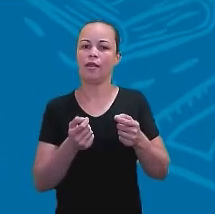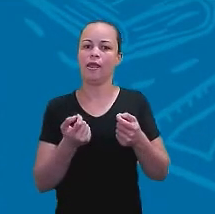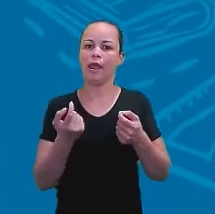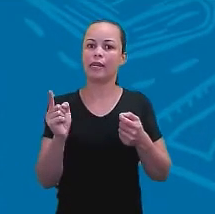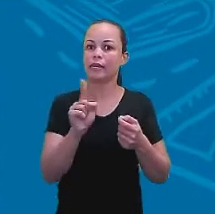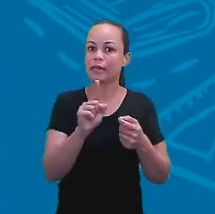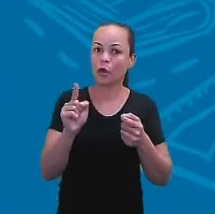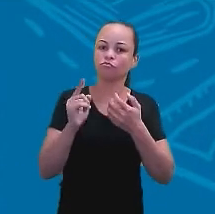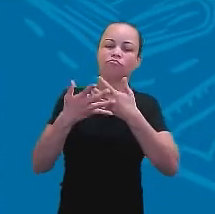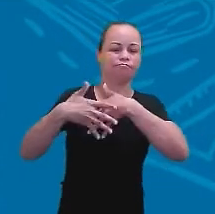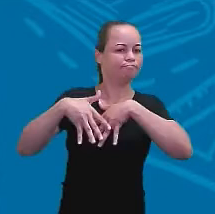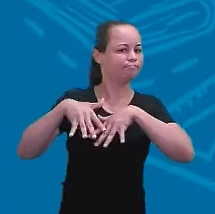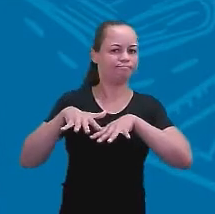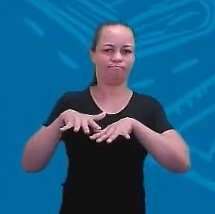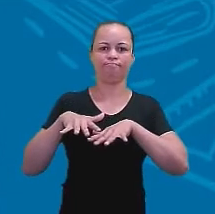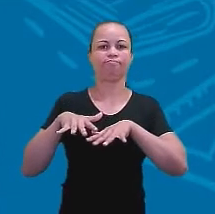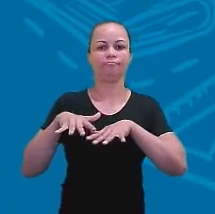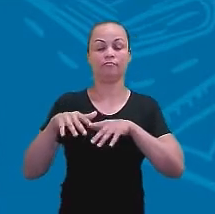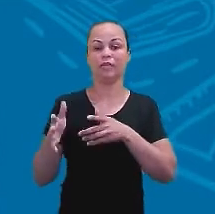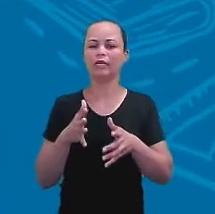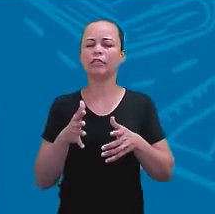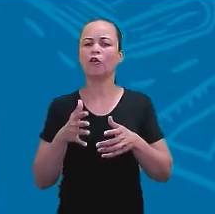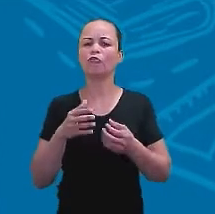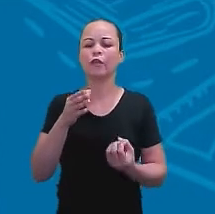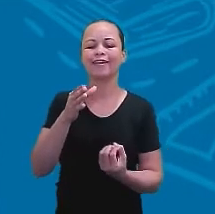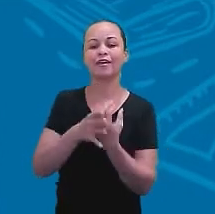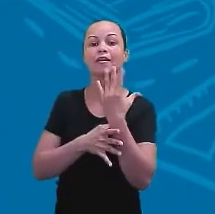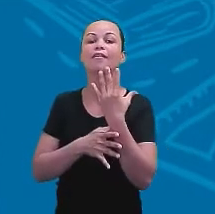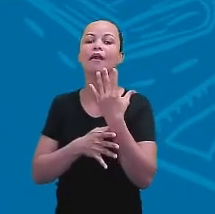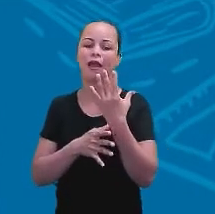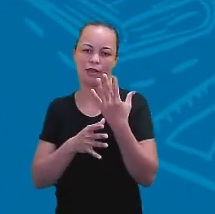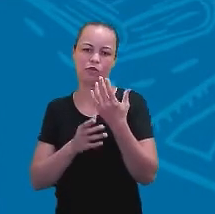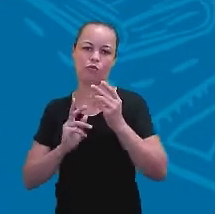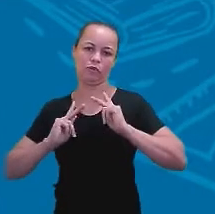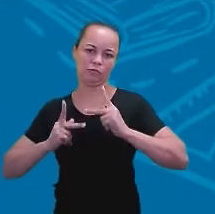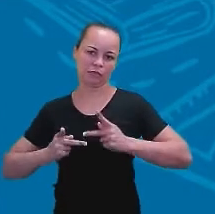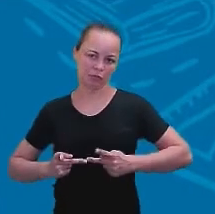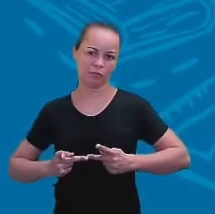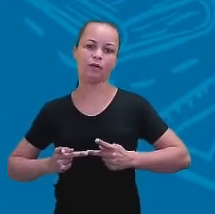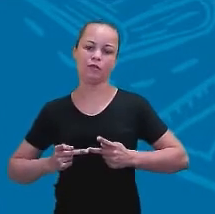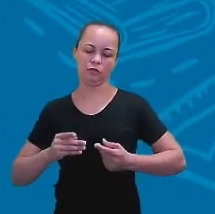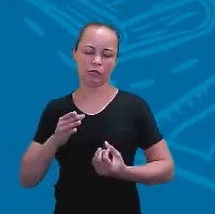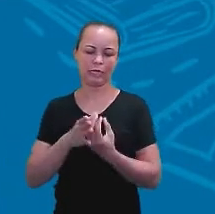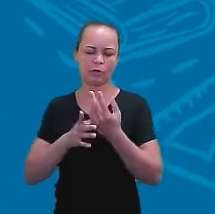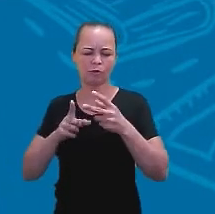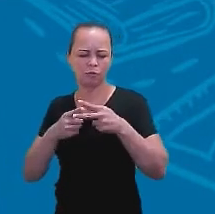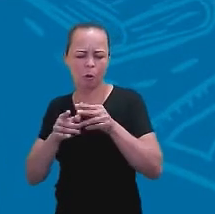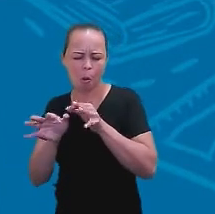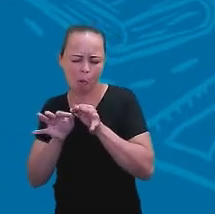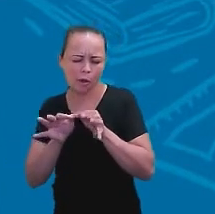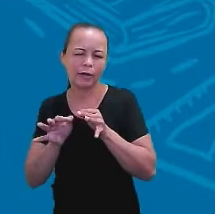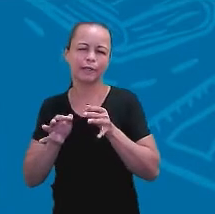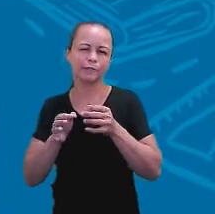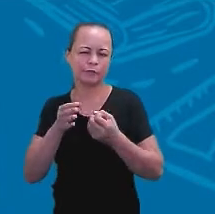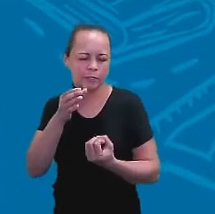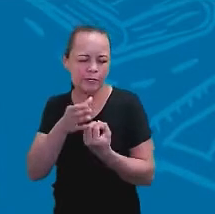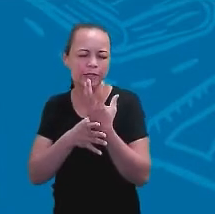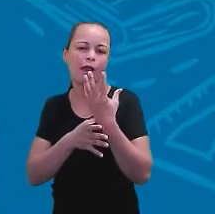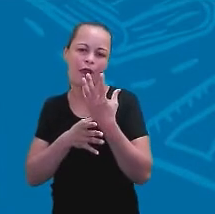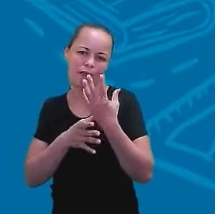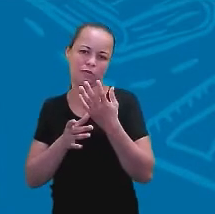certo? Ou seja, é algo que foi criado pelo homem artificialmente, tá certo? A gente não